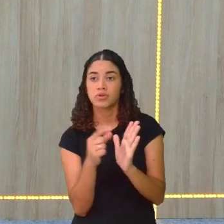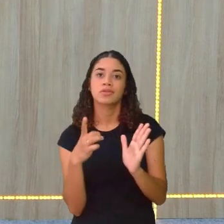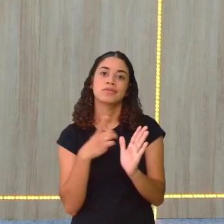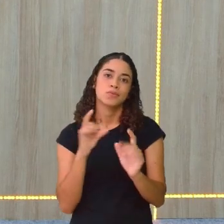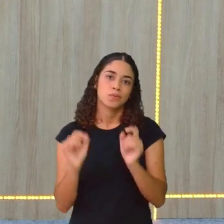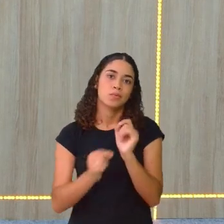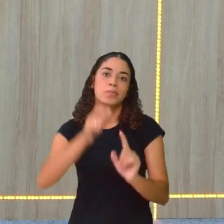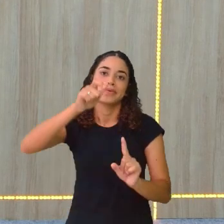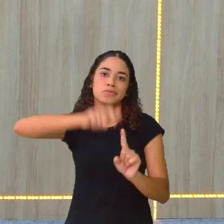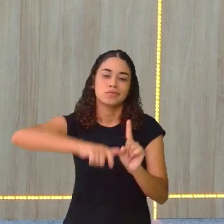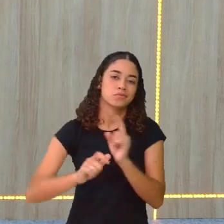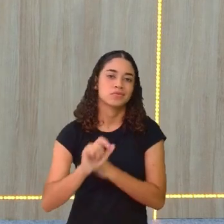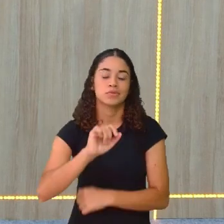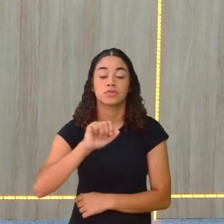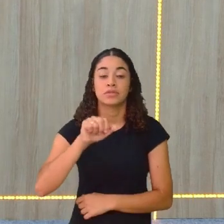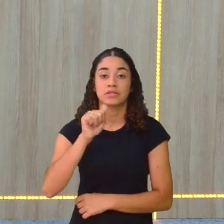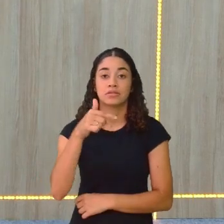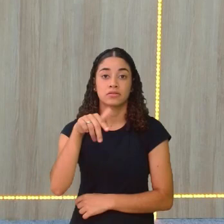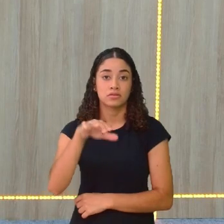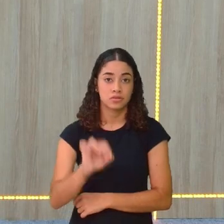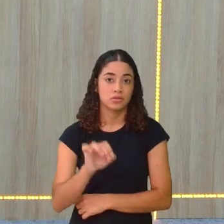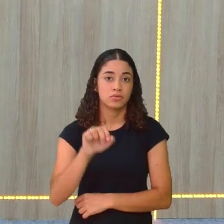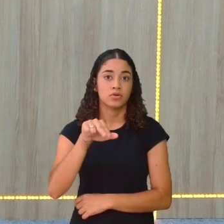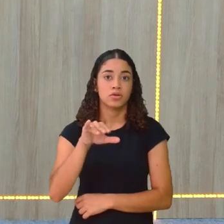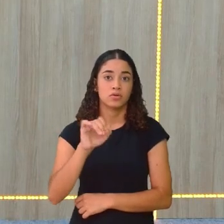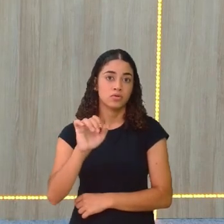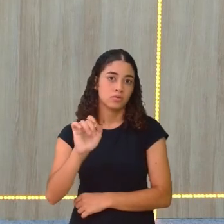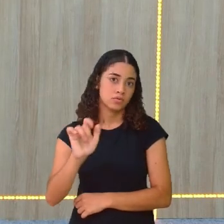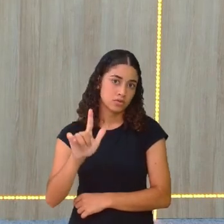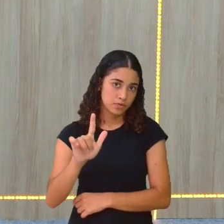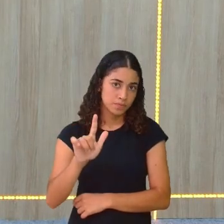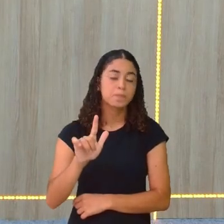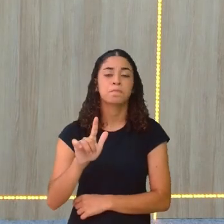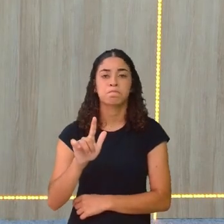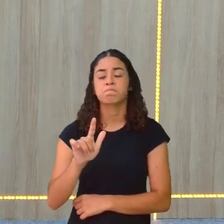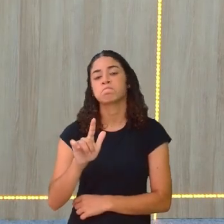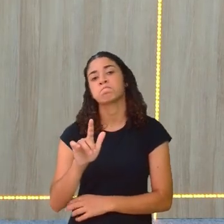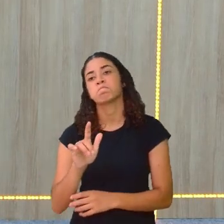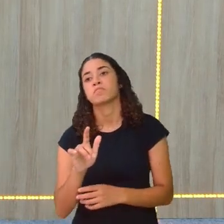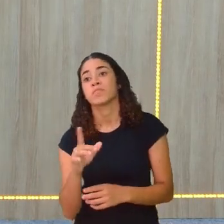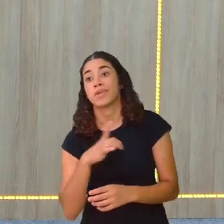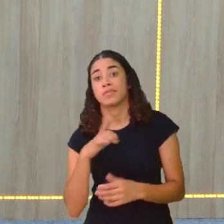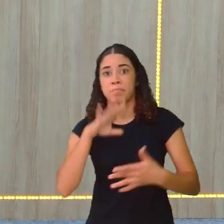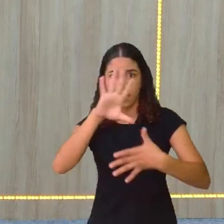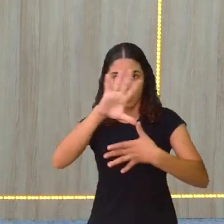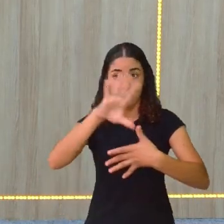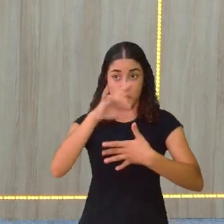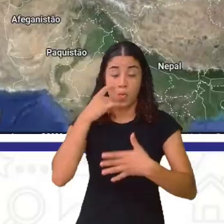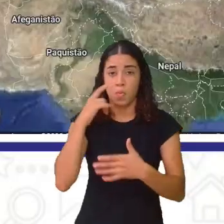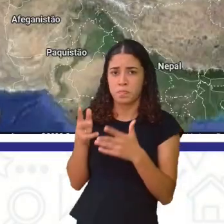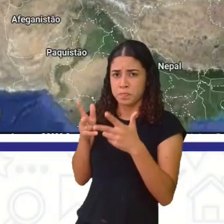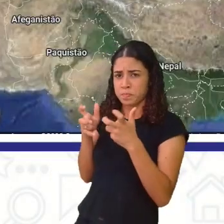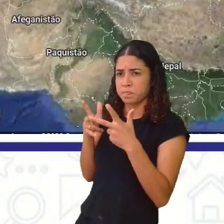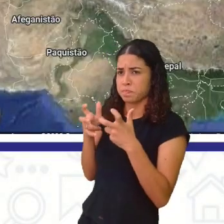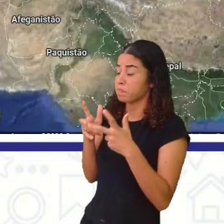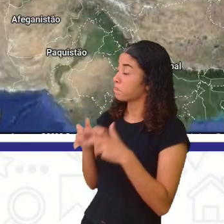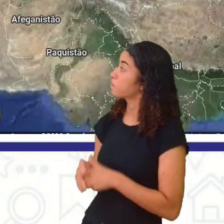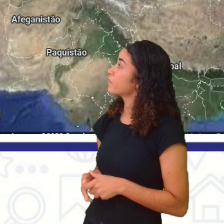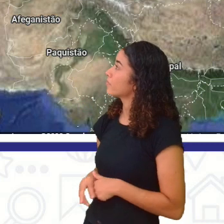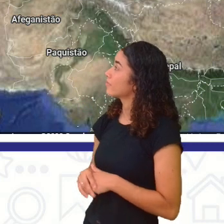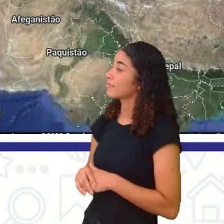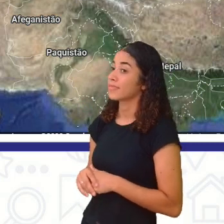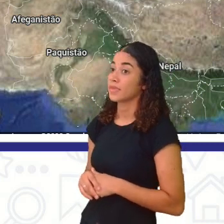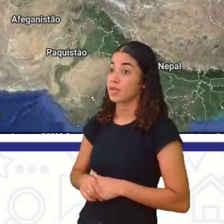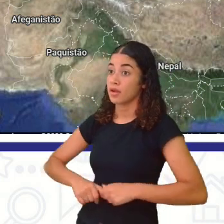do São Nicolau como bispo de Mira. Então aqui, ó, a gente tem, ó, o mapa, observa aqui o mapa, certo? E